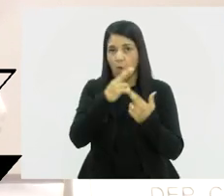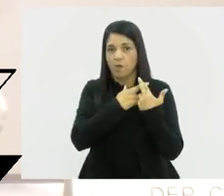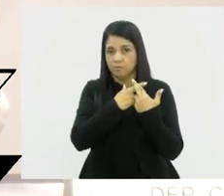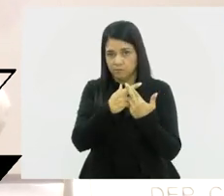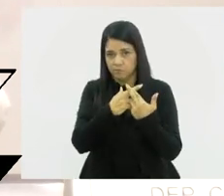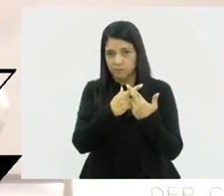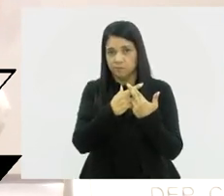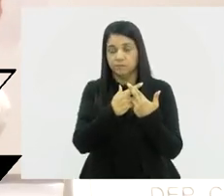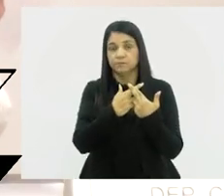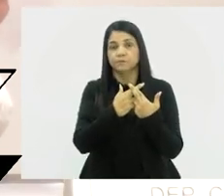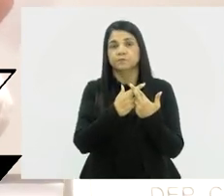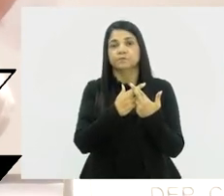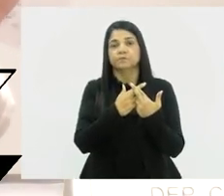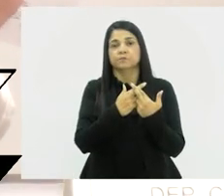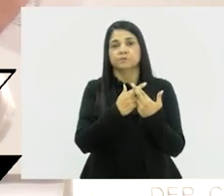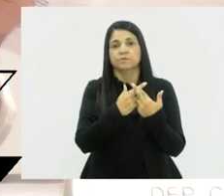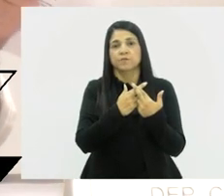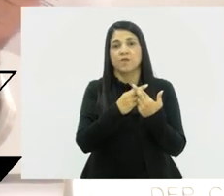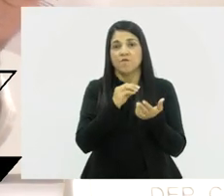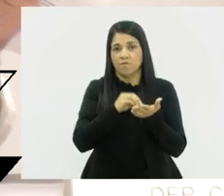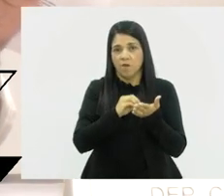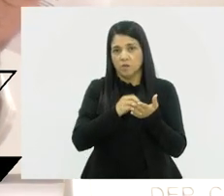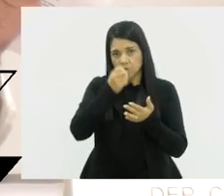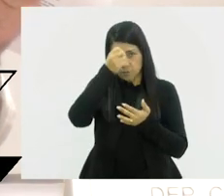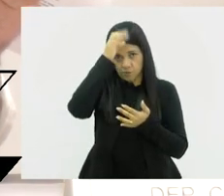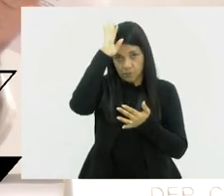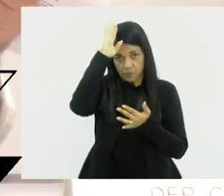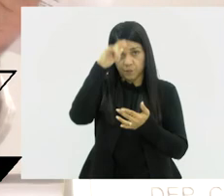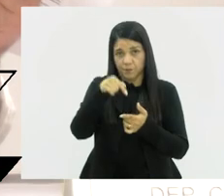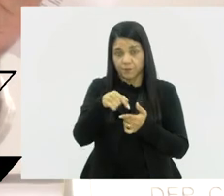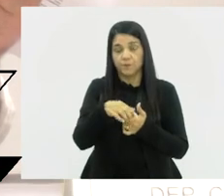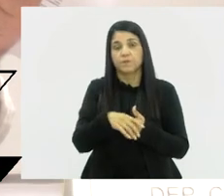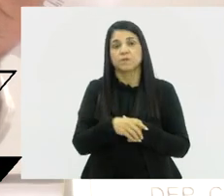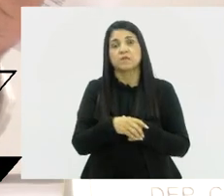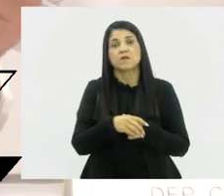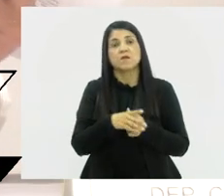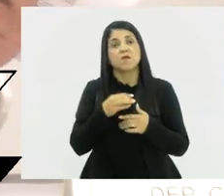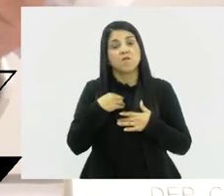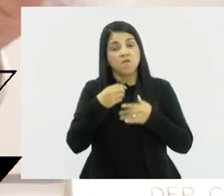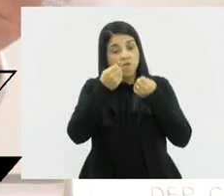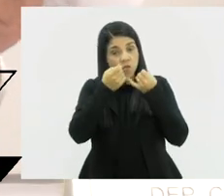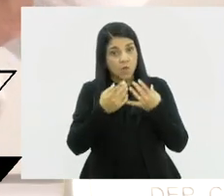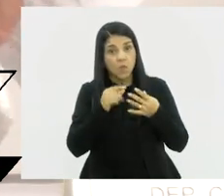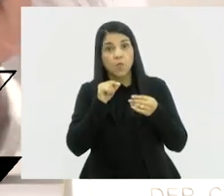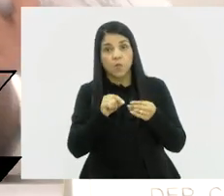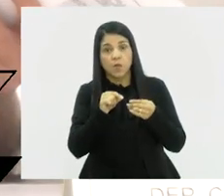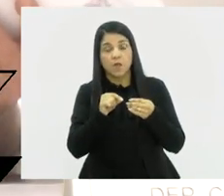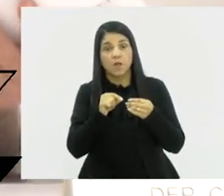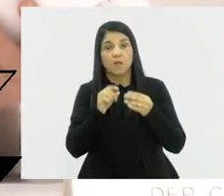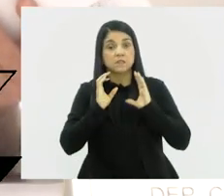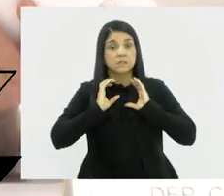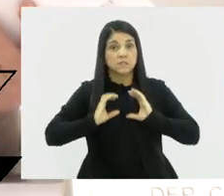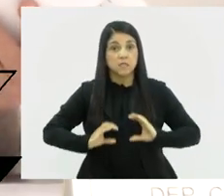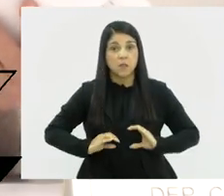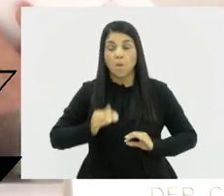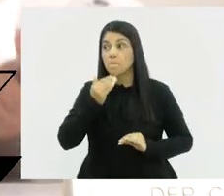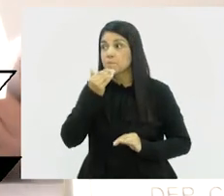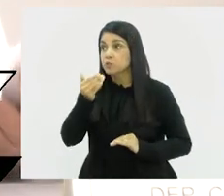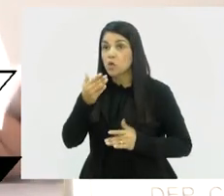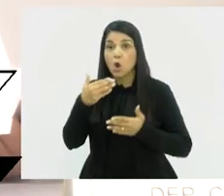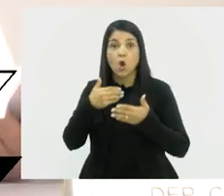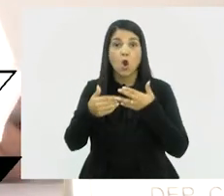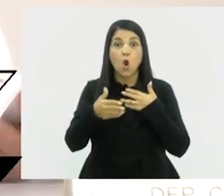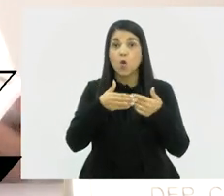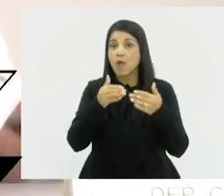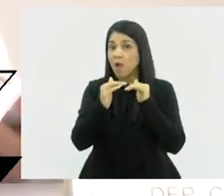responsável, também diz que qualquer cidadão pode chegar para qualquer autoridade. Então, a lei,